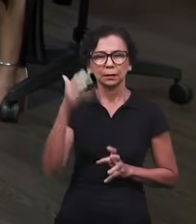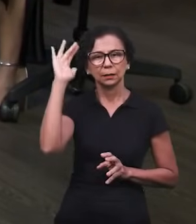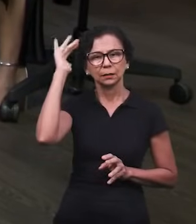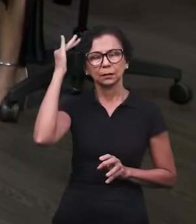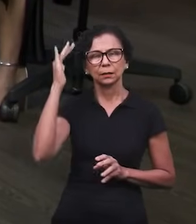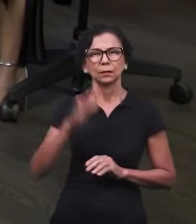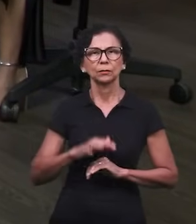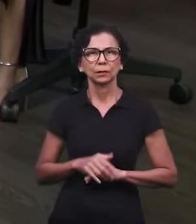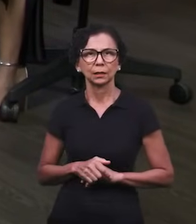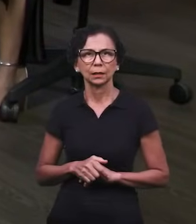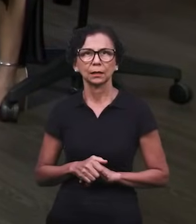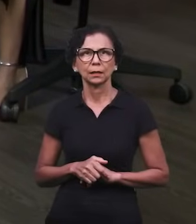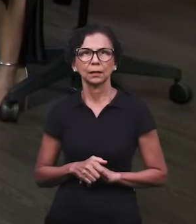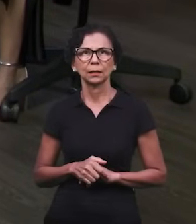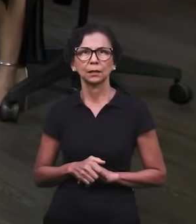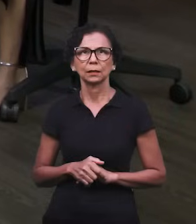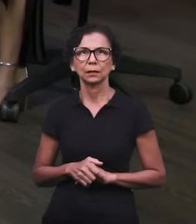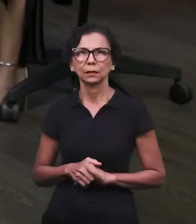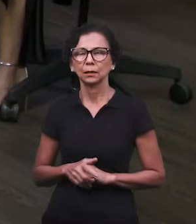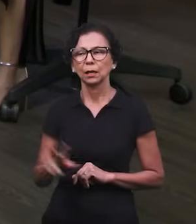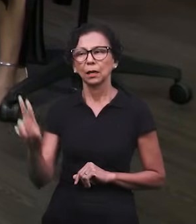pensamentos diversos.